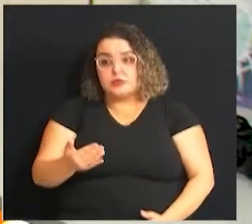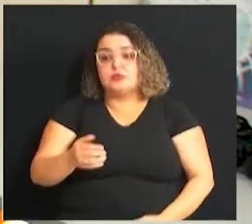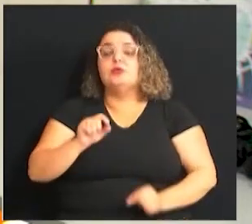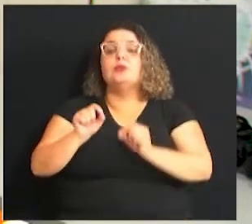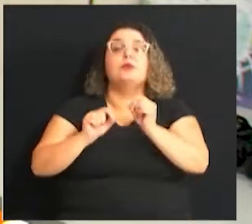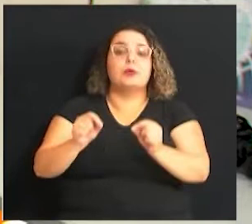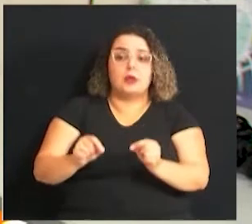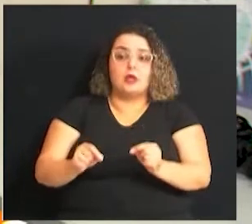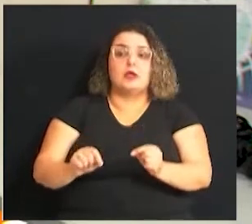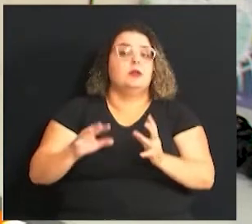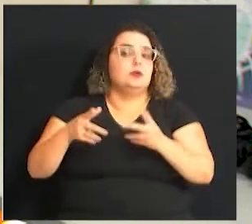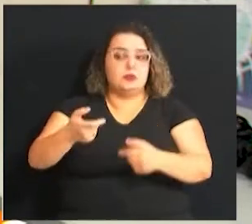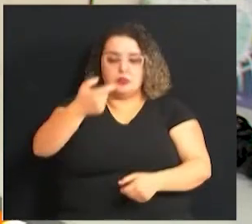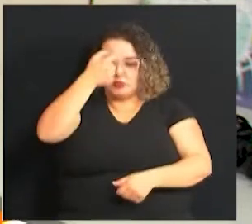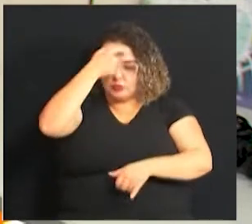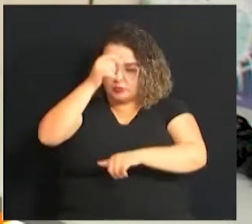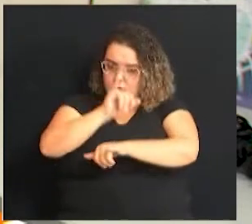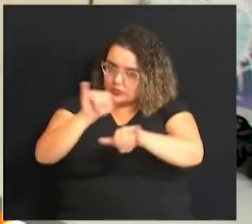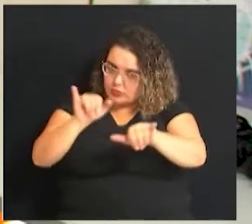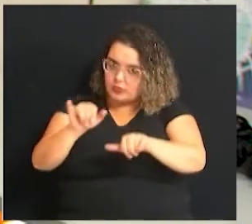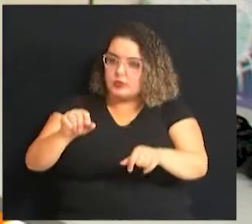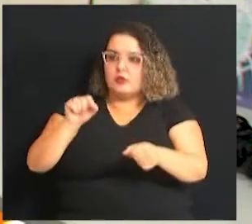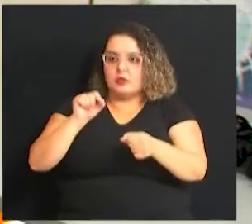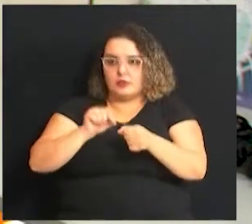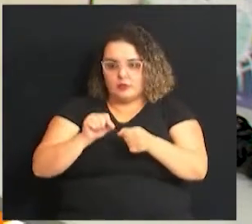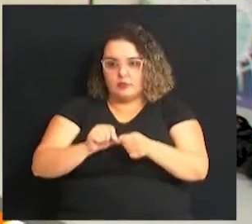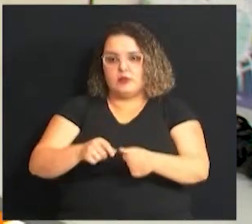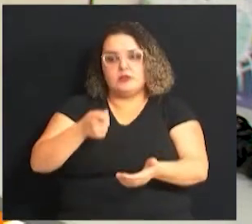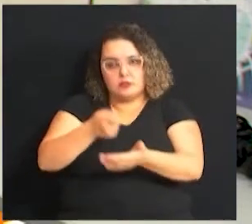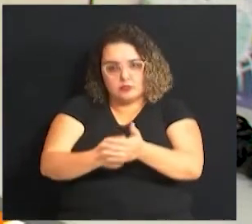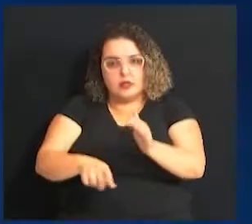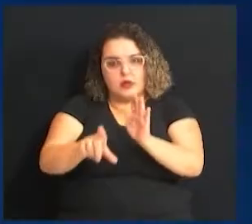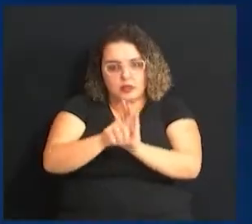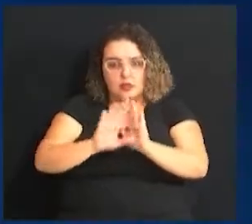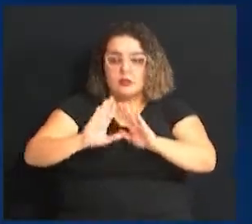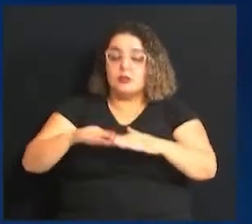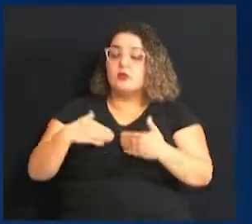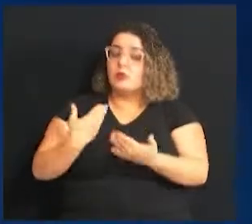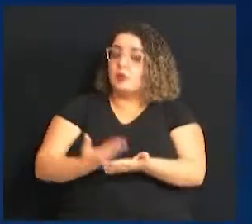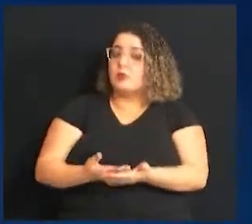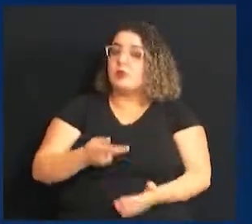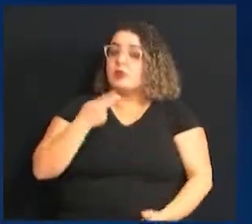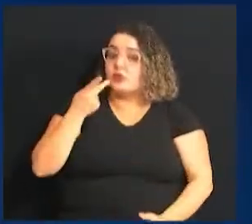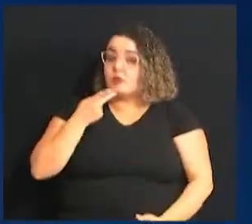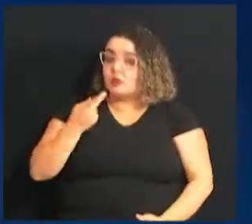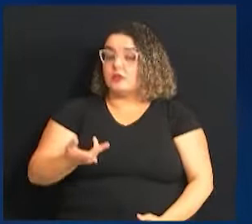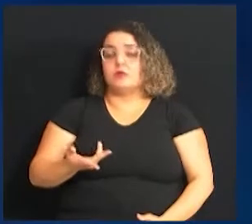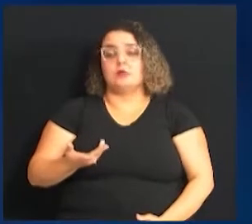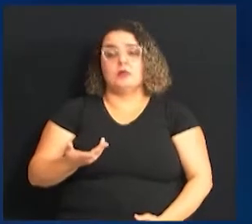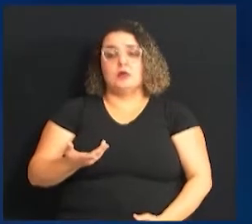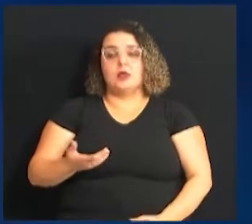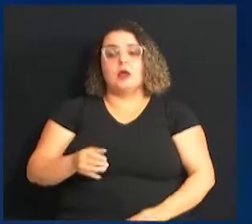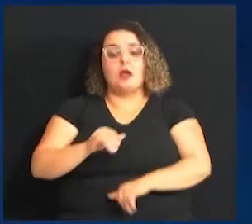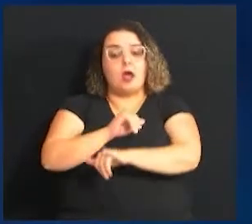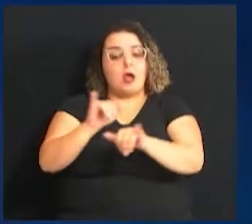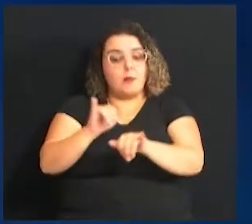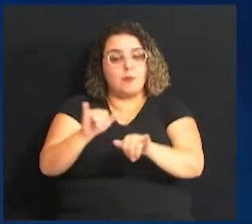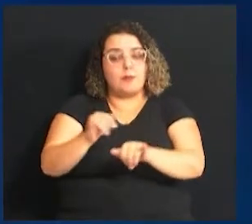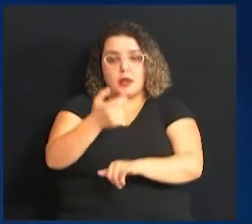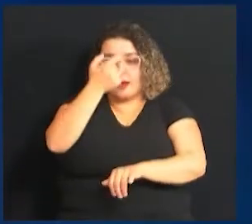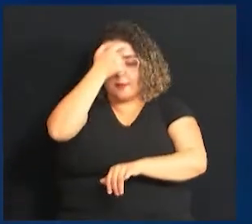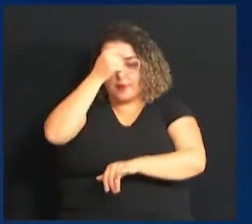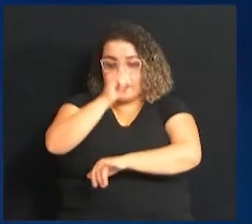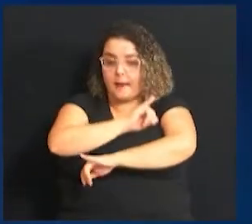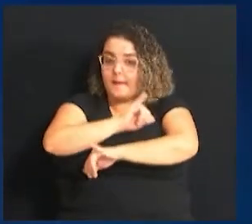nada mais que todo mundo se conscientize e faça valer a lei. No requerimento, o parlamentar também sugere que a campanha